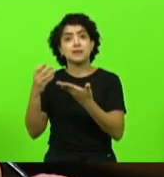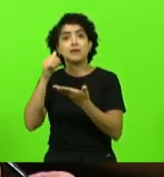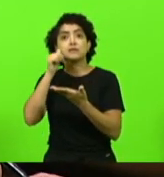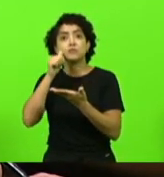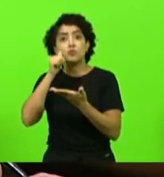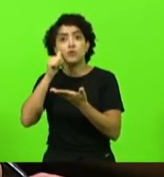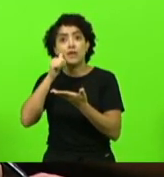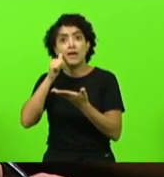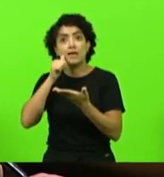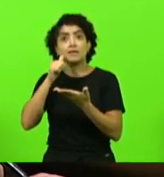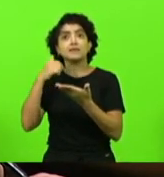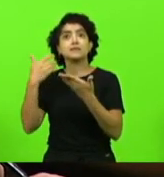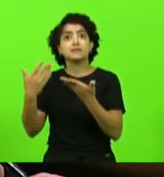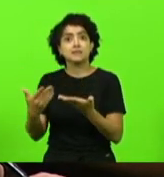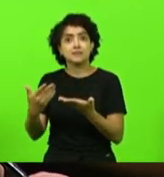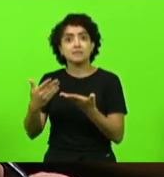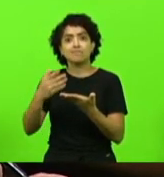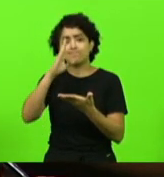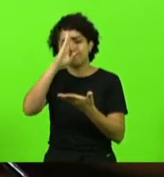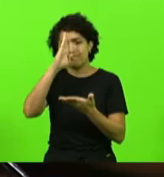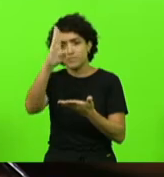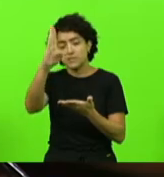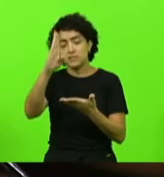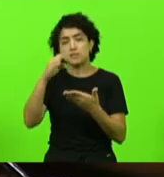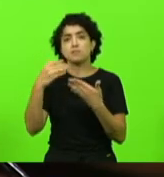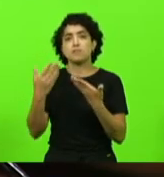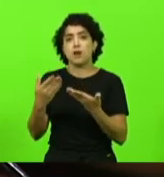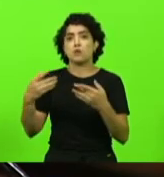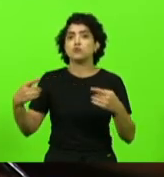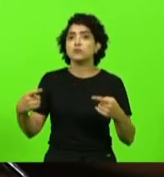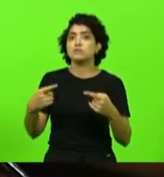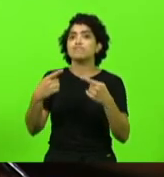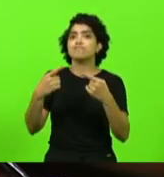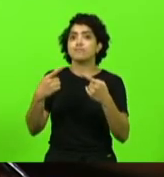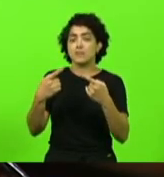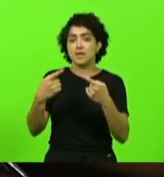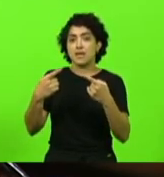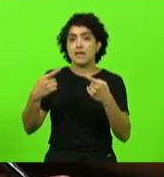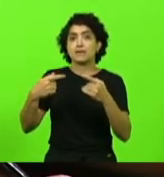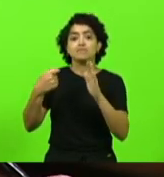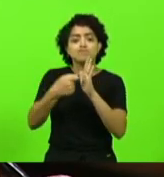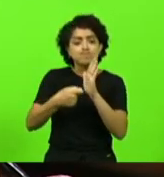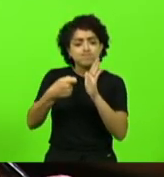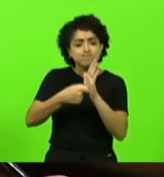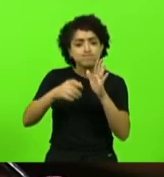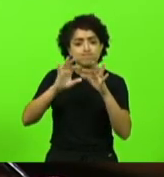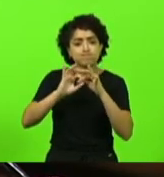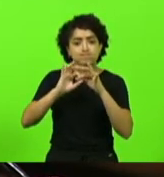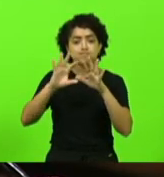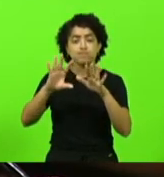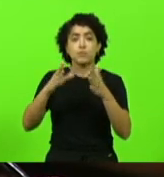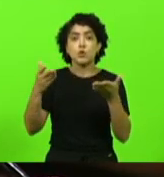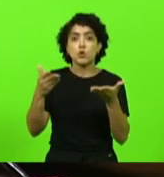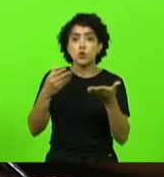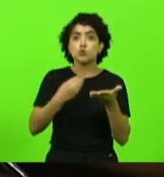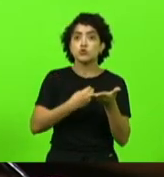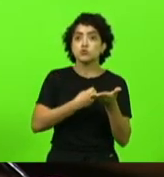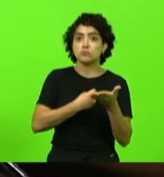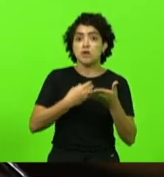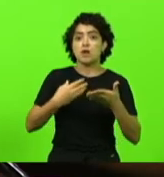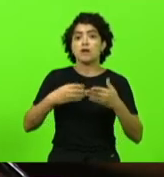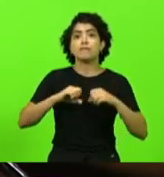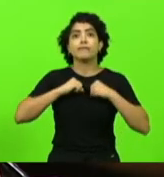tiveram papel decisivo nessa luta pela liberdade. E se eu estou aqui hoje também defendendo a